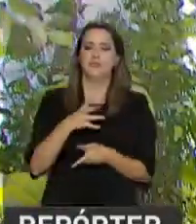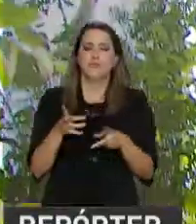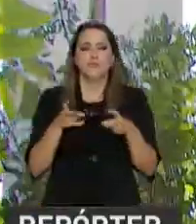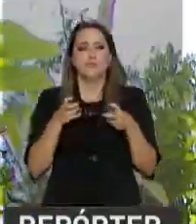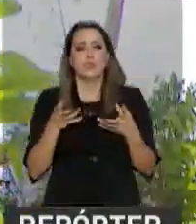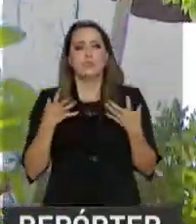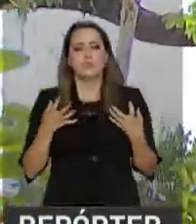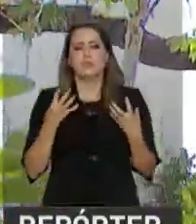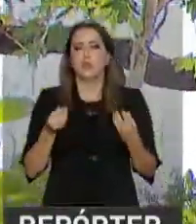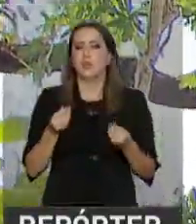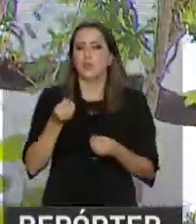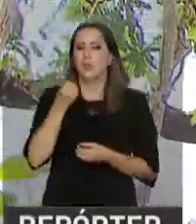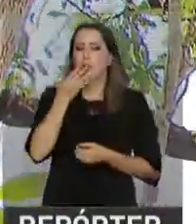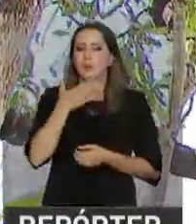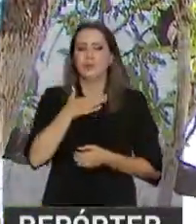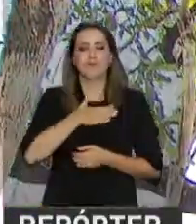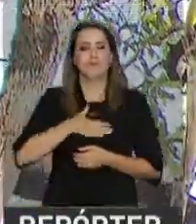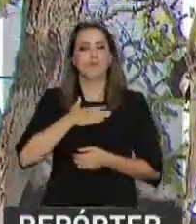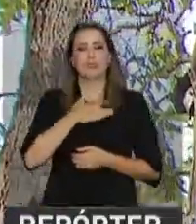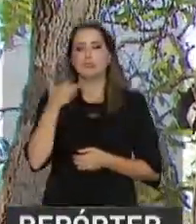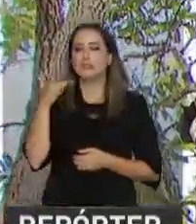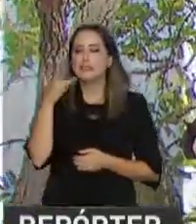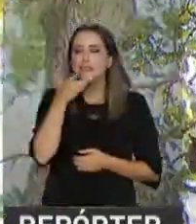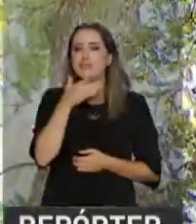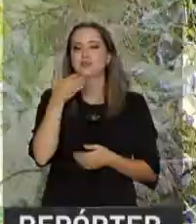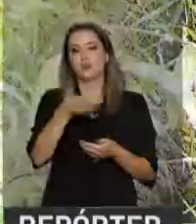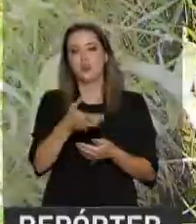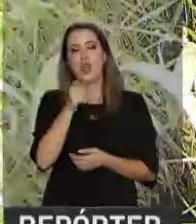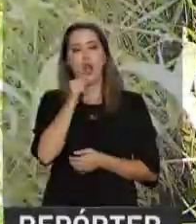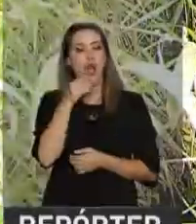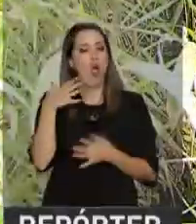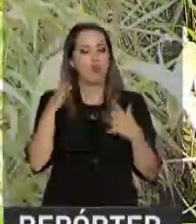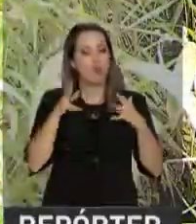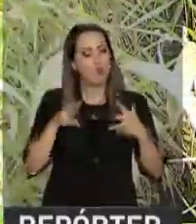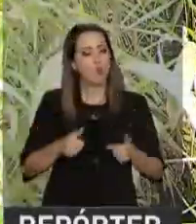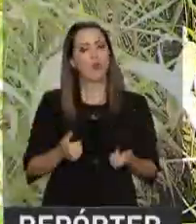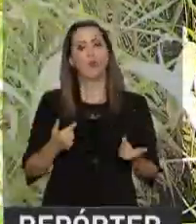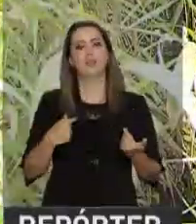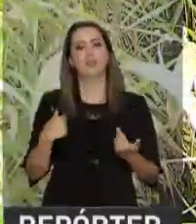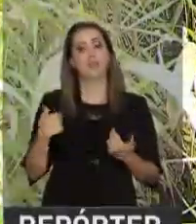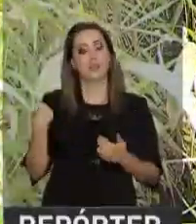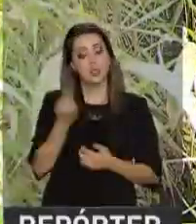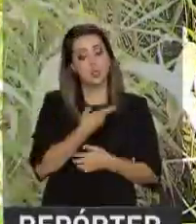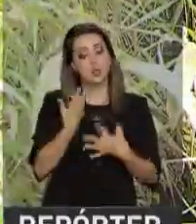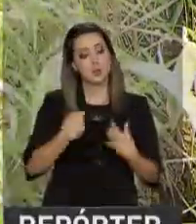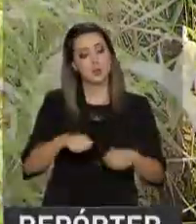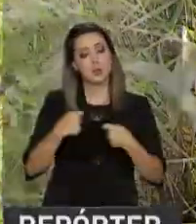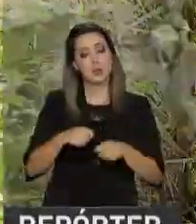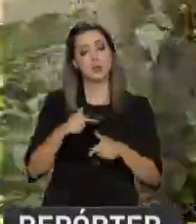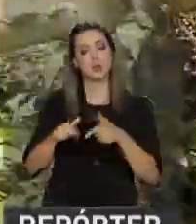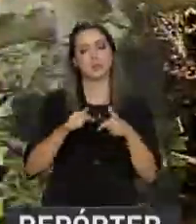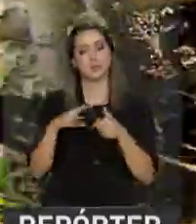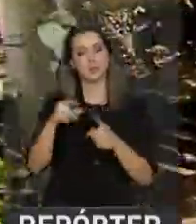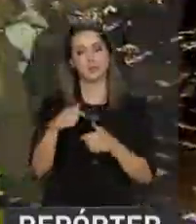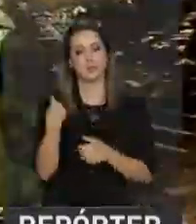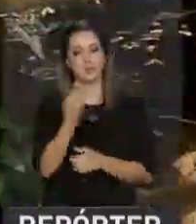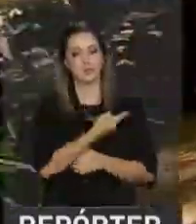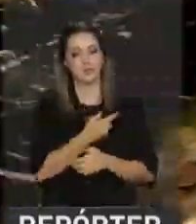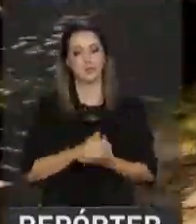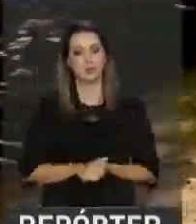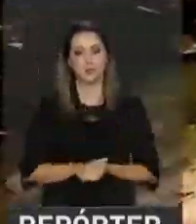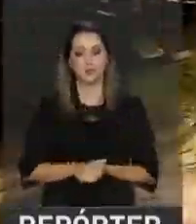de coisa gostosa de sabor e ea água pura então vamos batalhar por de todos nós